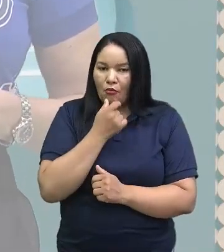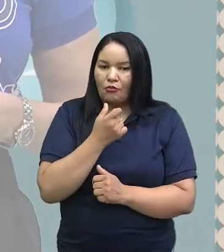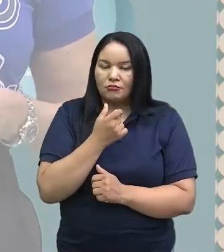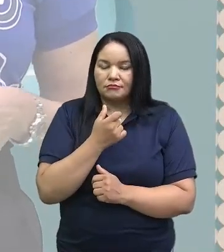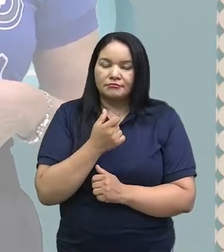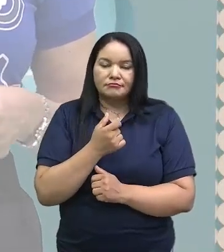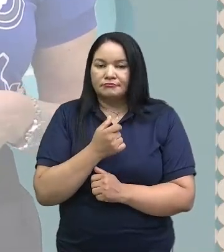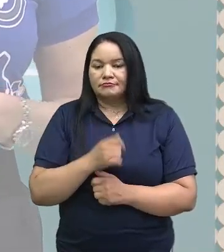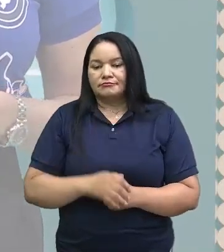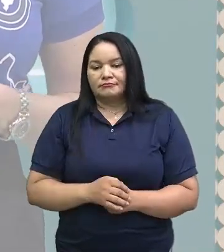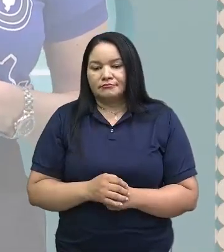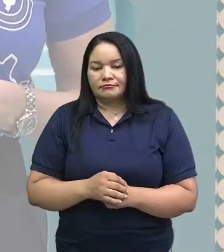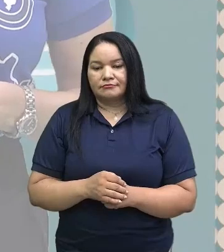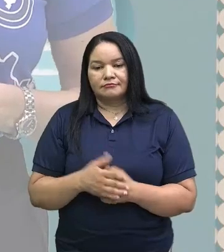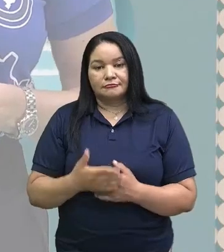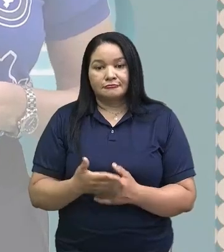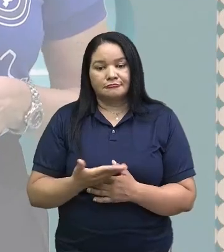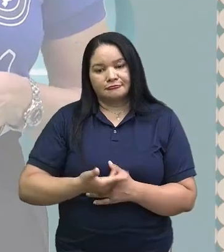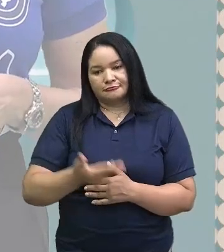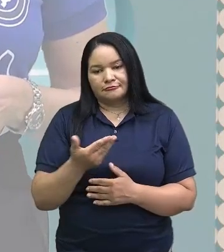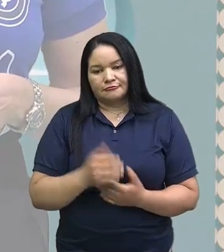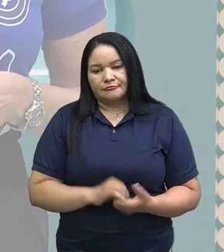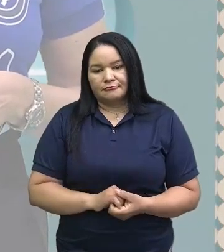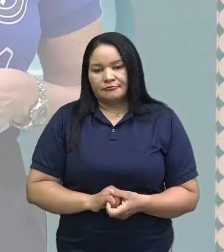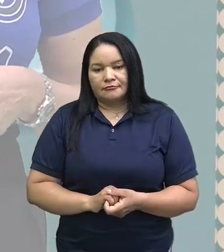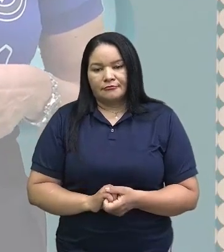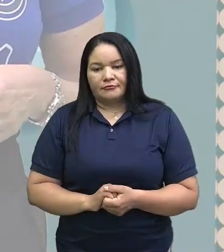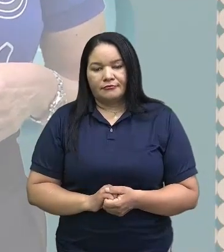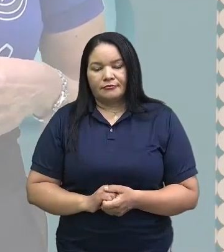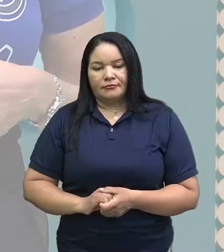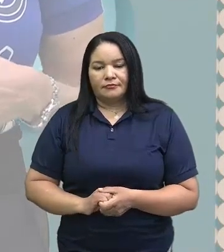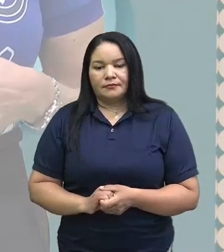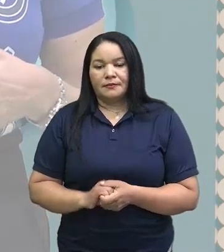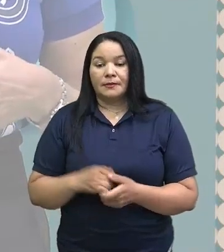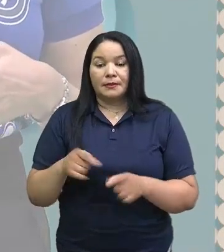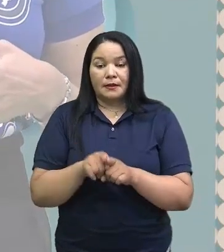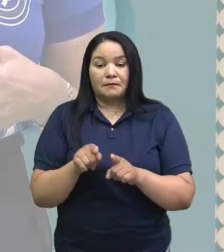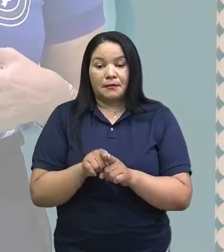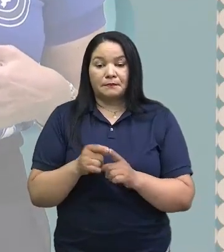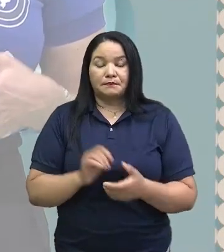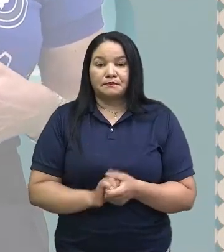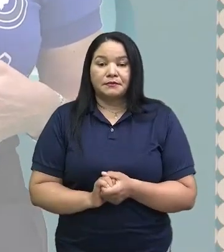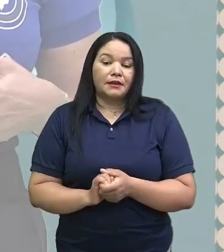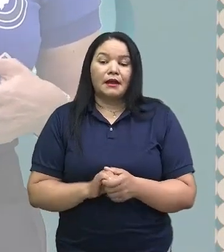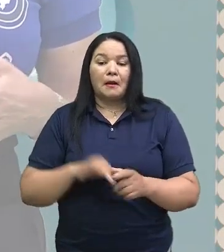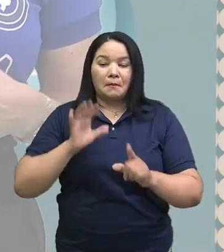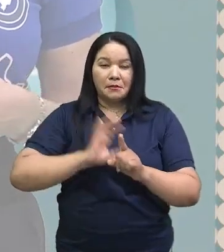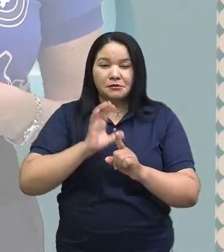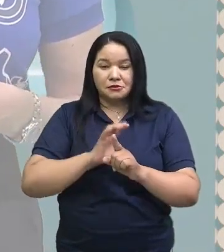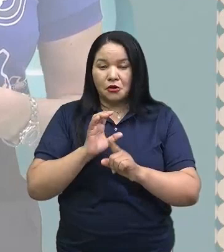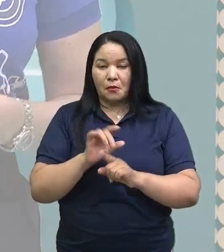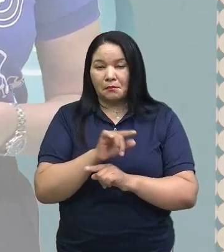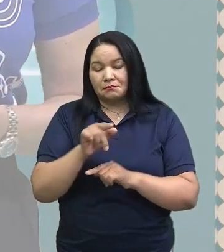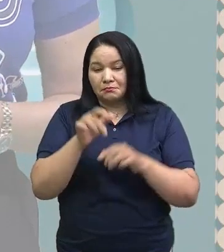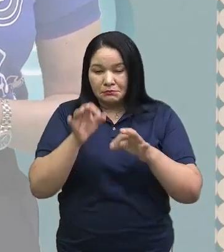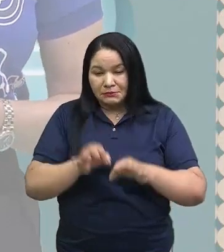homens. Dando continuidade. Pressão para o perfeccionismo. A pressão para alcançar